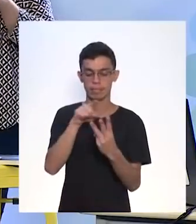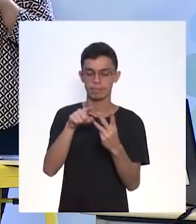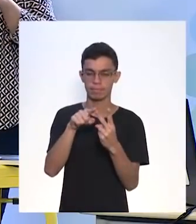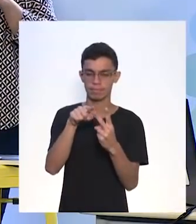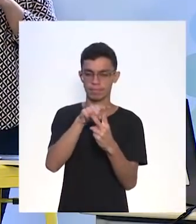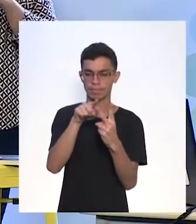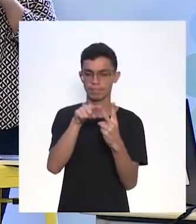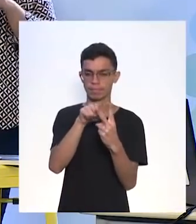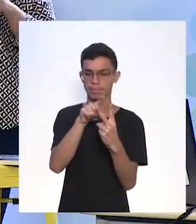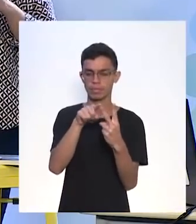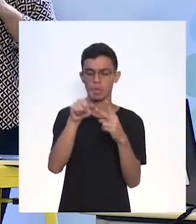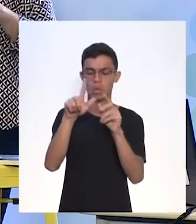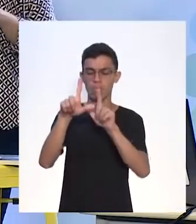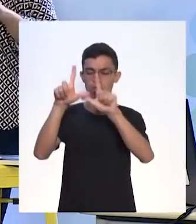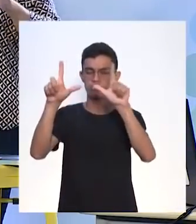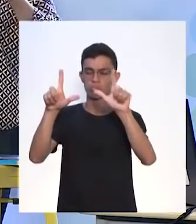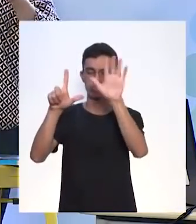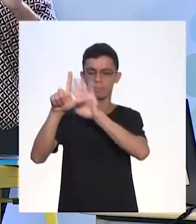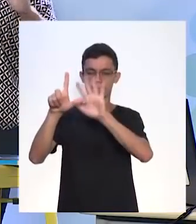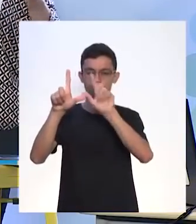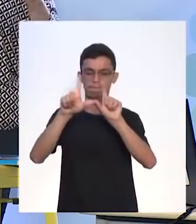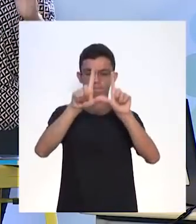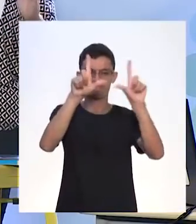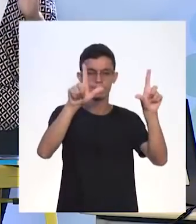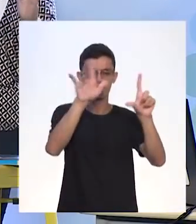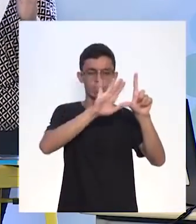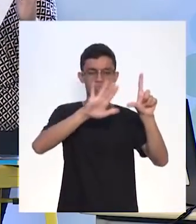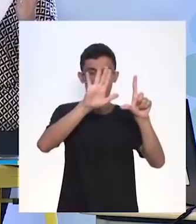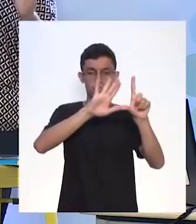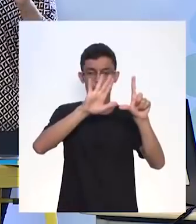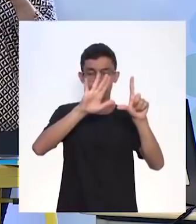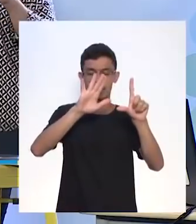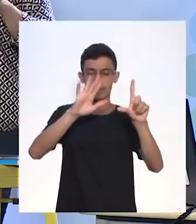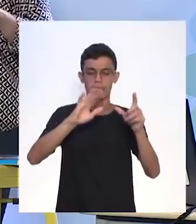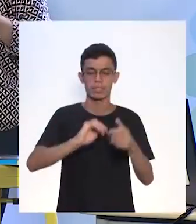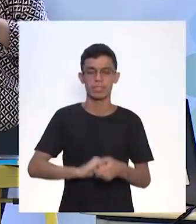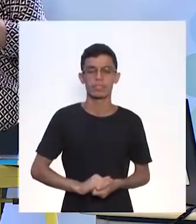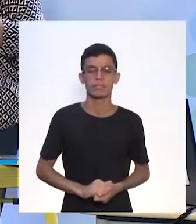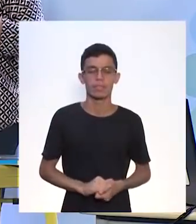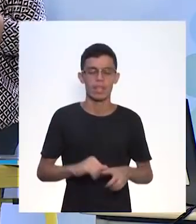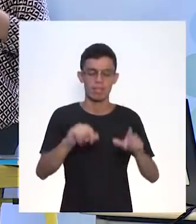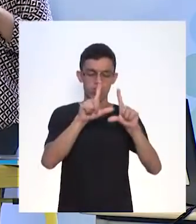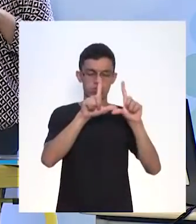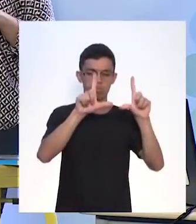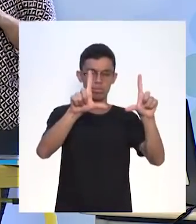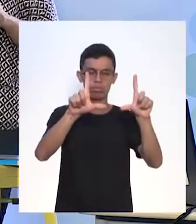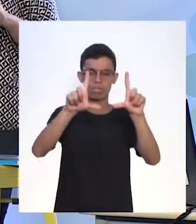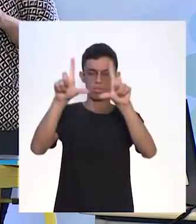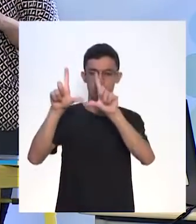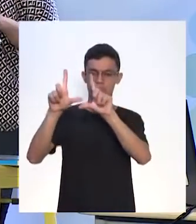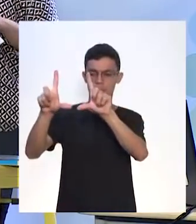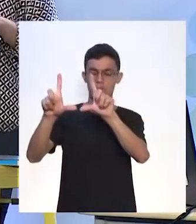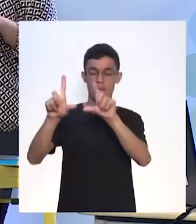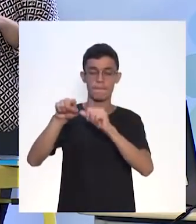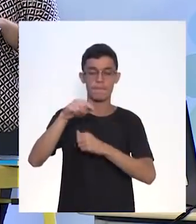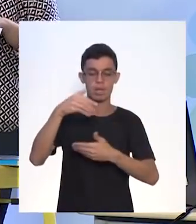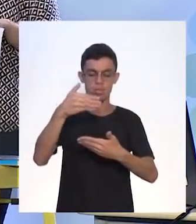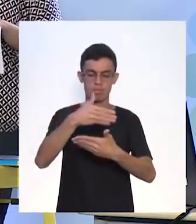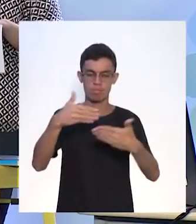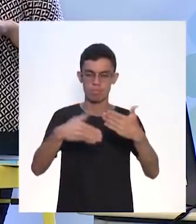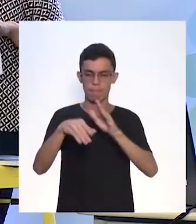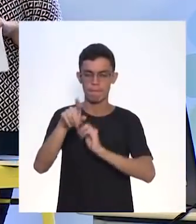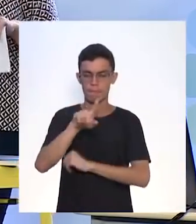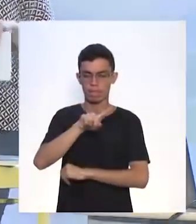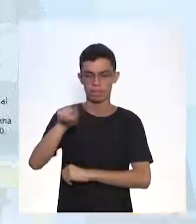eu reforcei a imagem do cartaz 1 e a imagem do cartaz 2. Próximo slide, vamos lá.